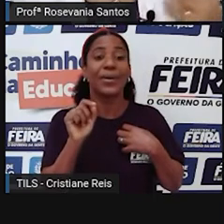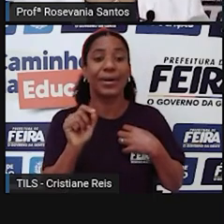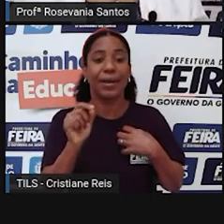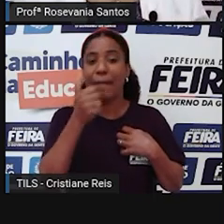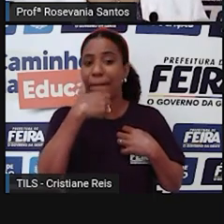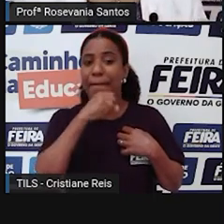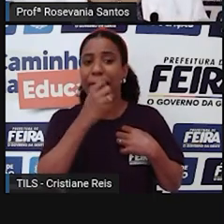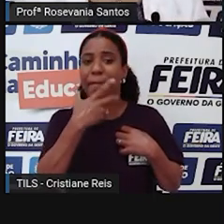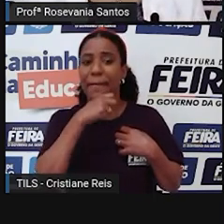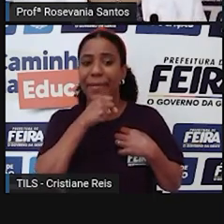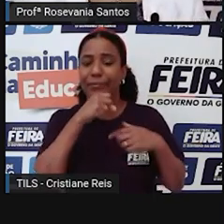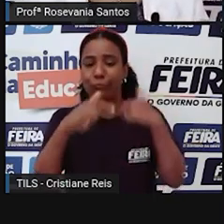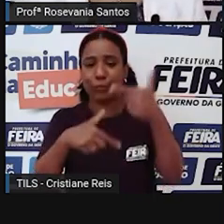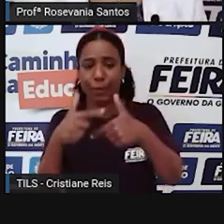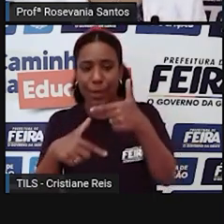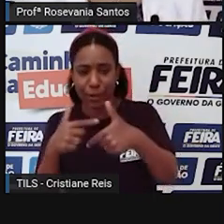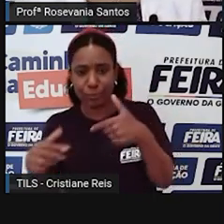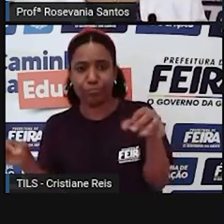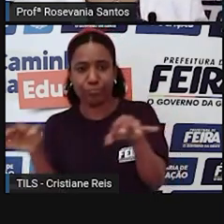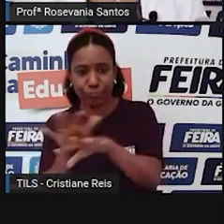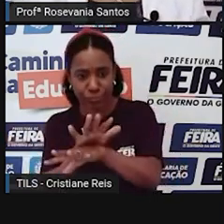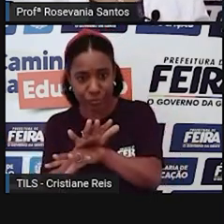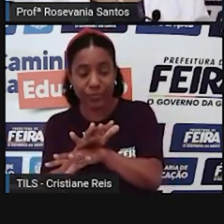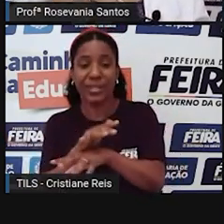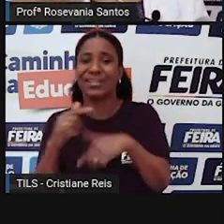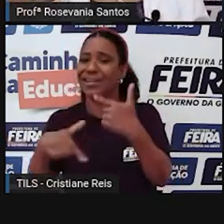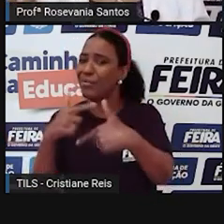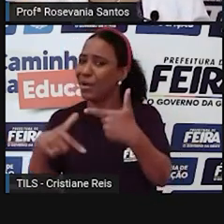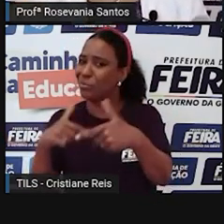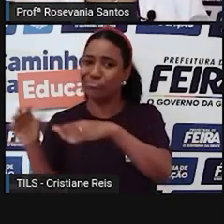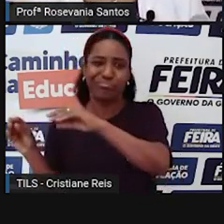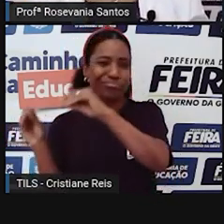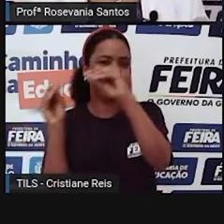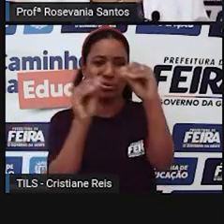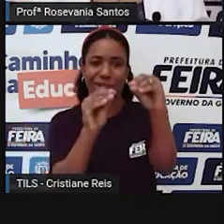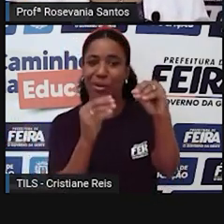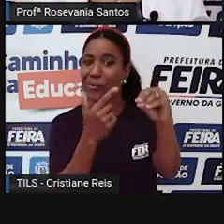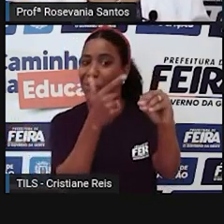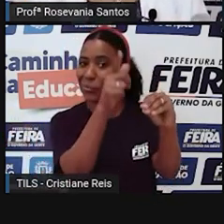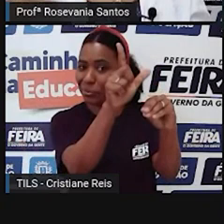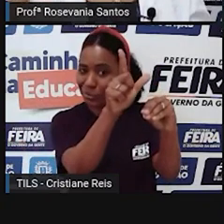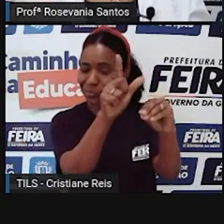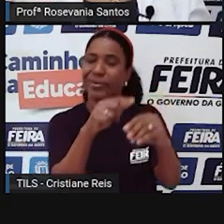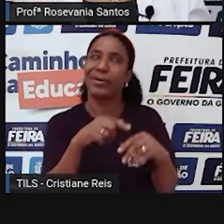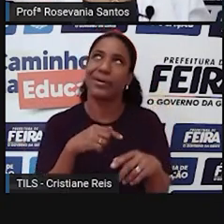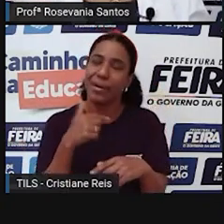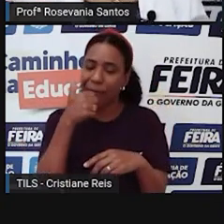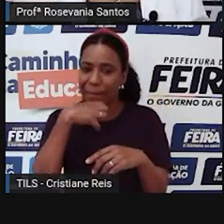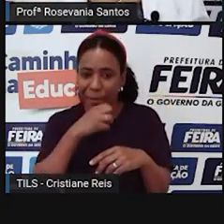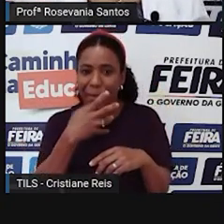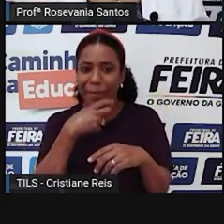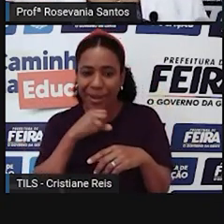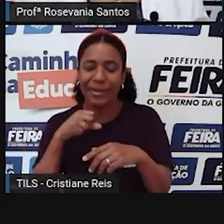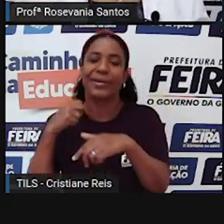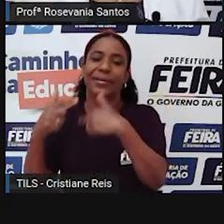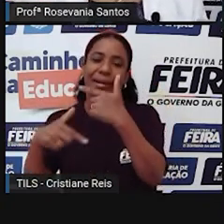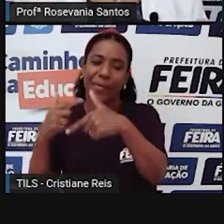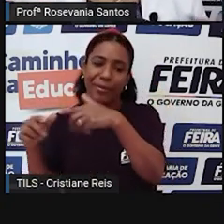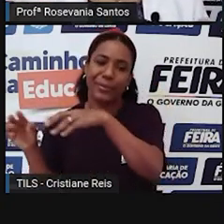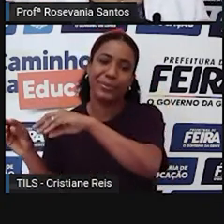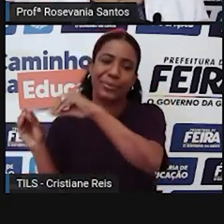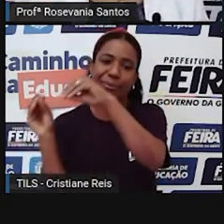para uma outra cidade, um outro canto, porque aí precisa fazer as amizades todas novamente, precisa, né,